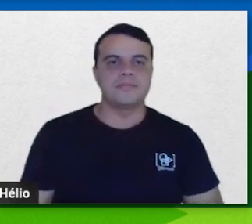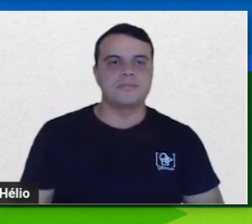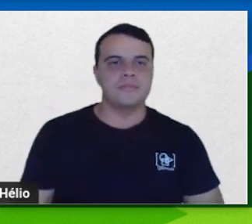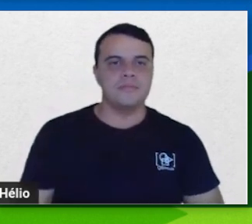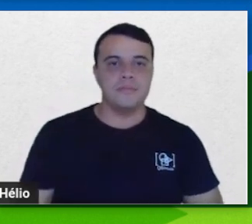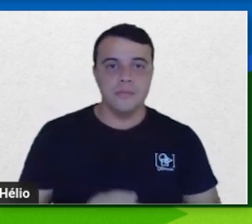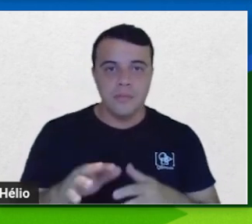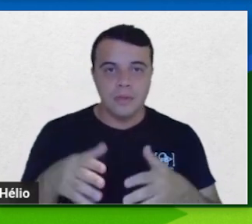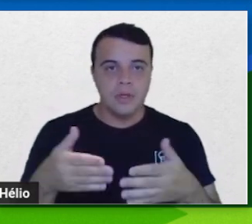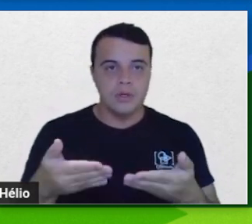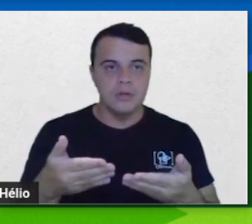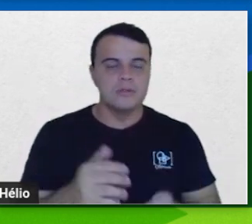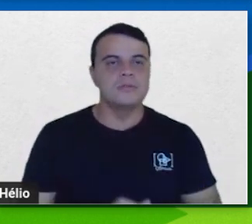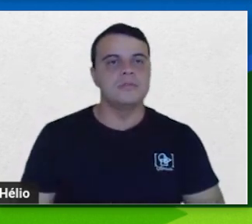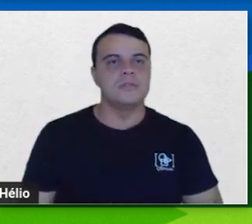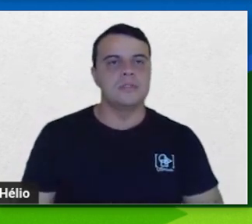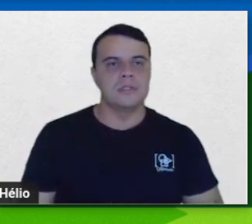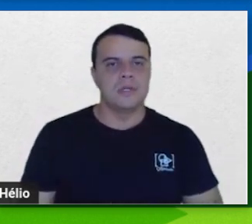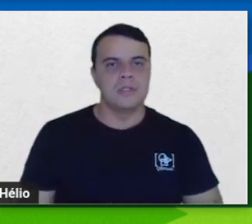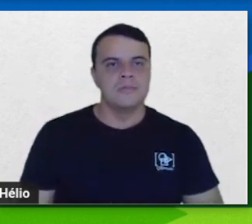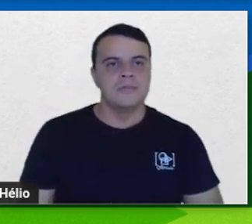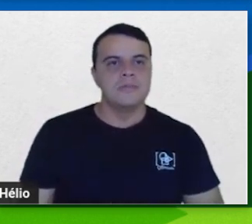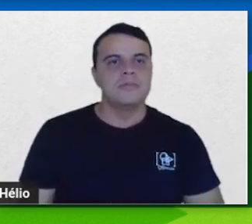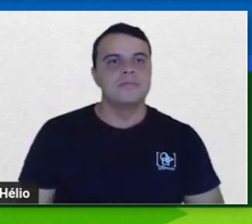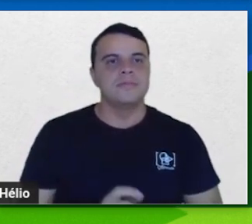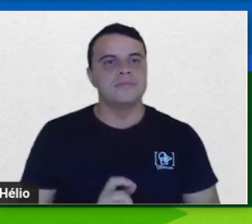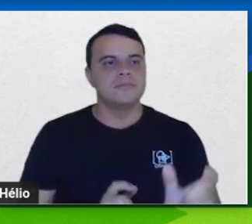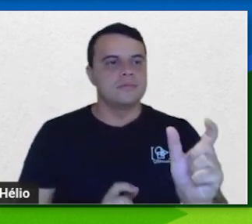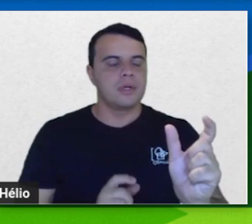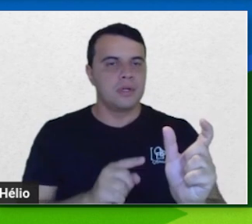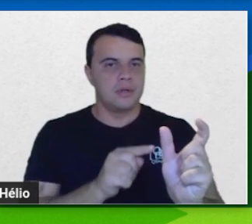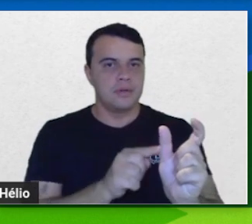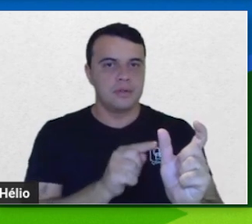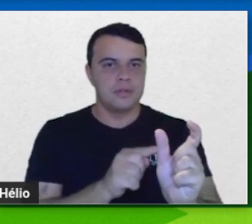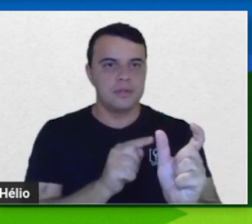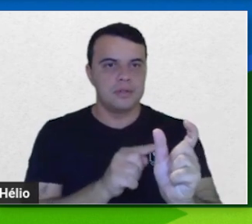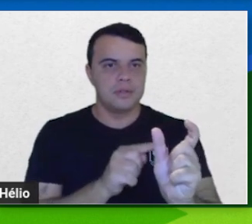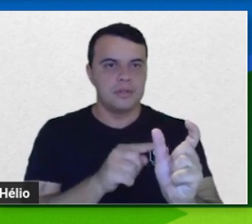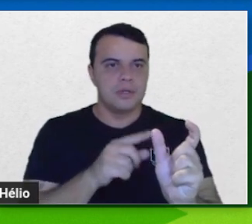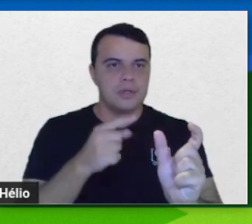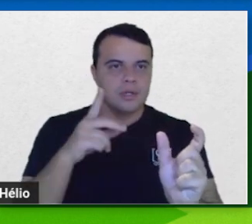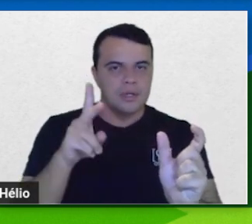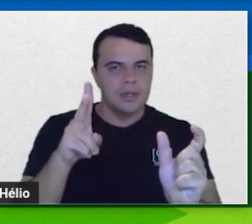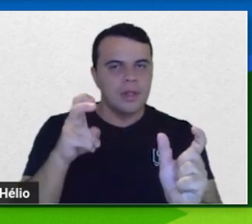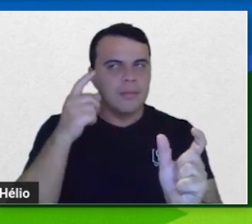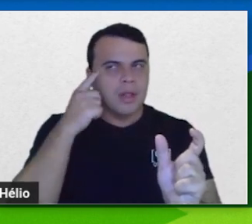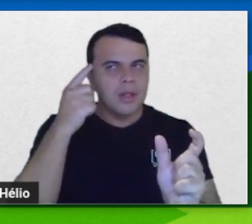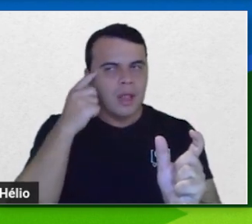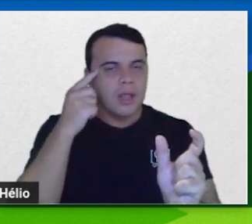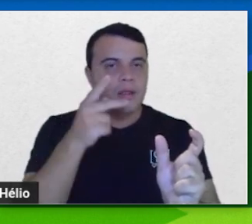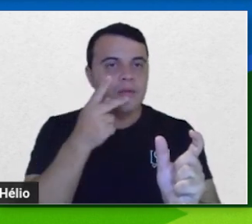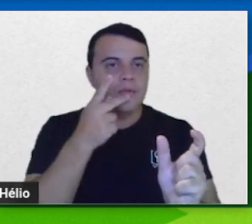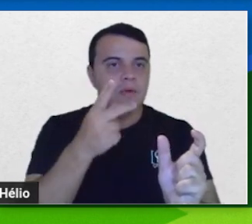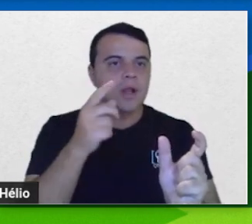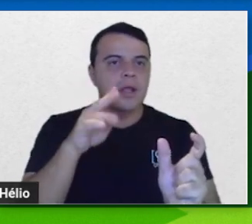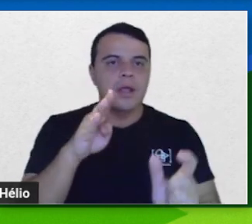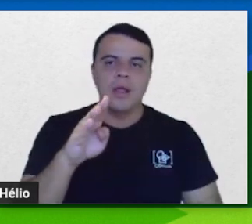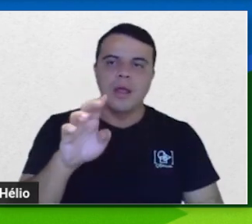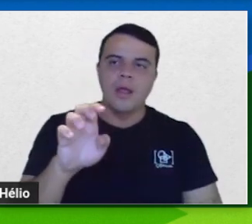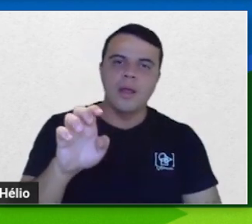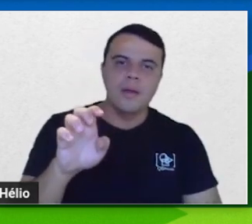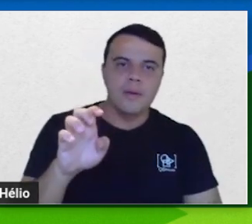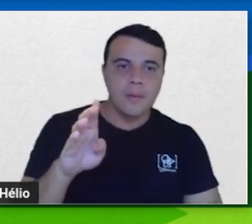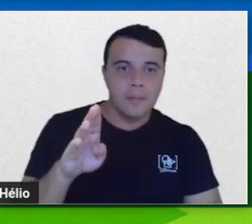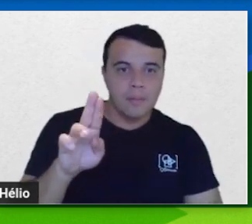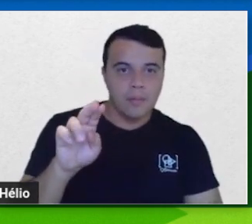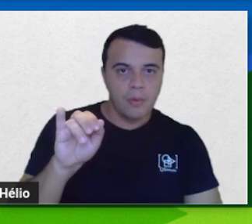Então, uma das palavras dessa tempestade de ideias seria o brainstorming, né?